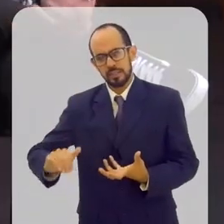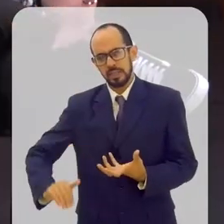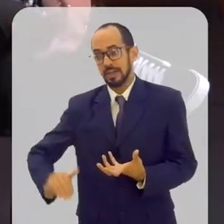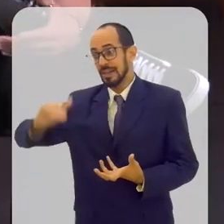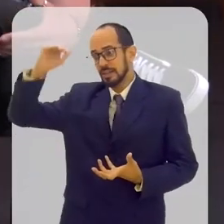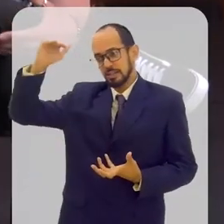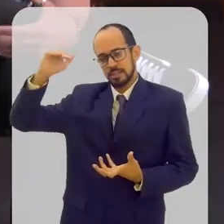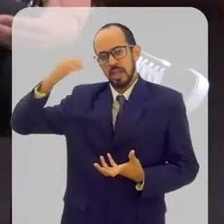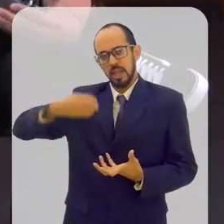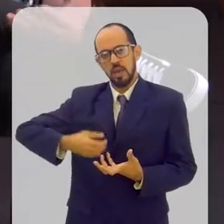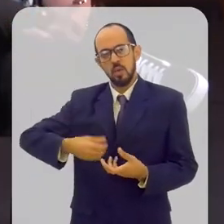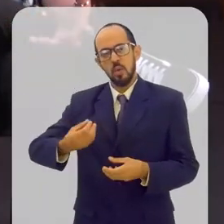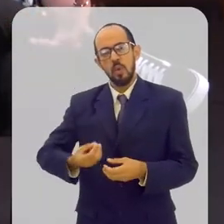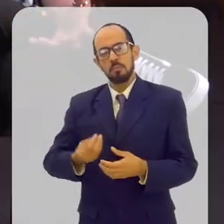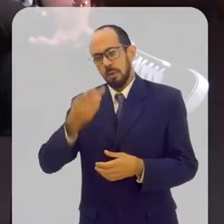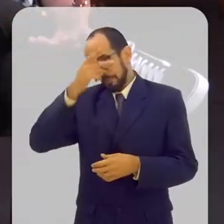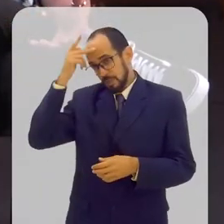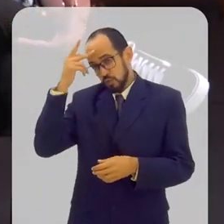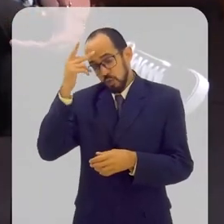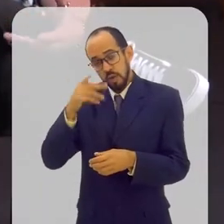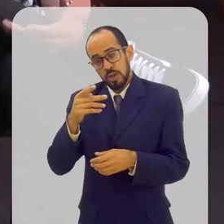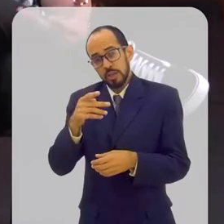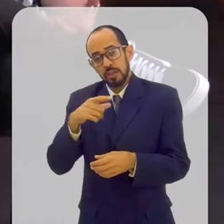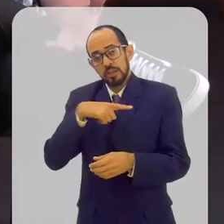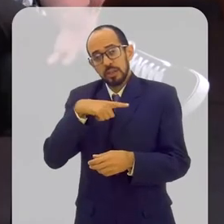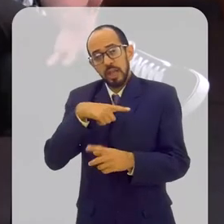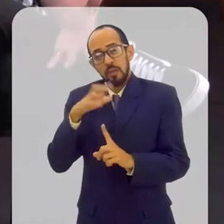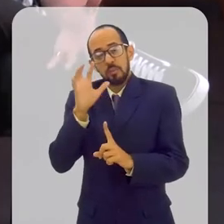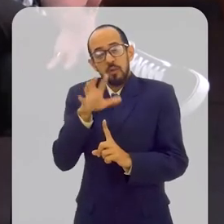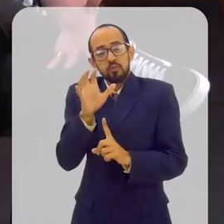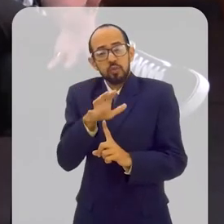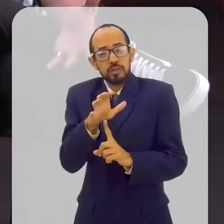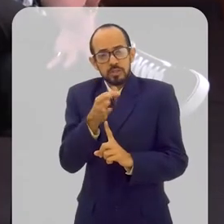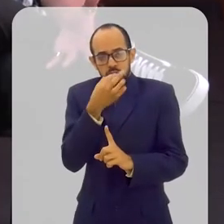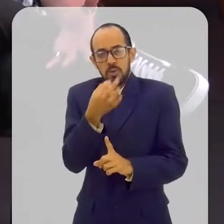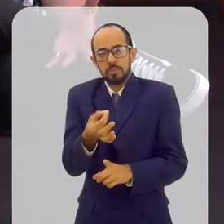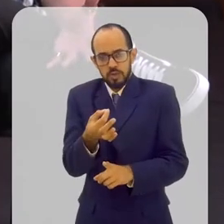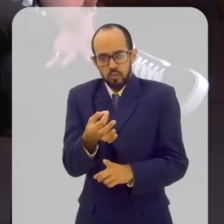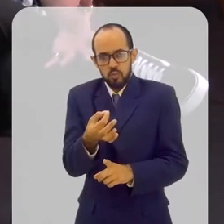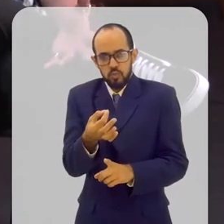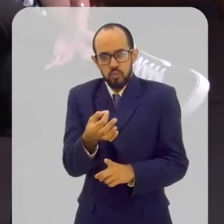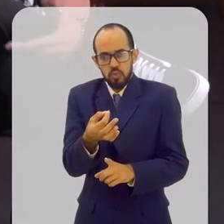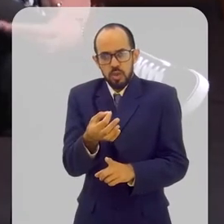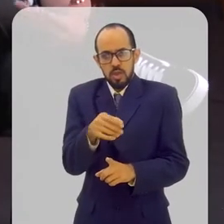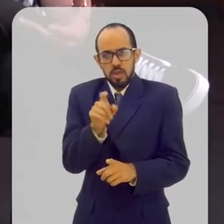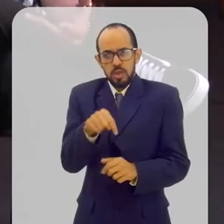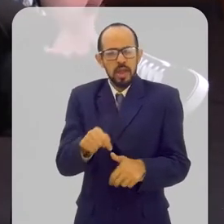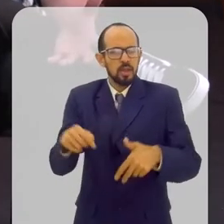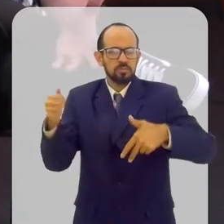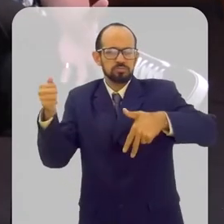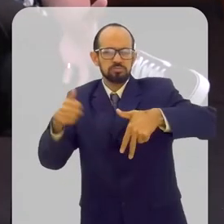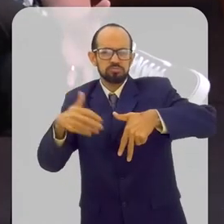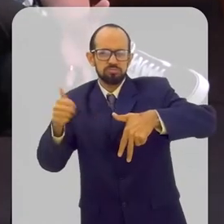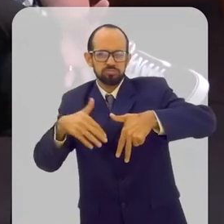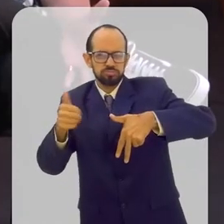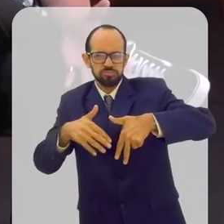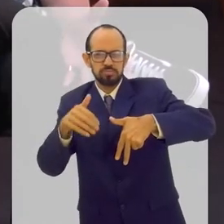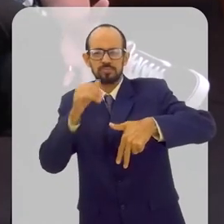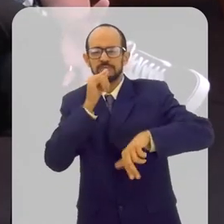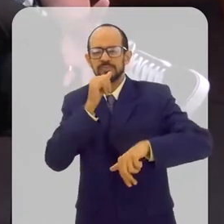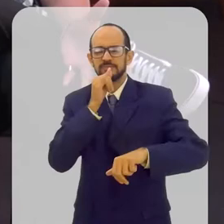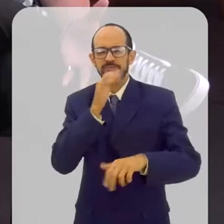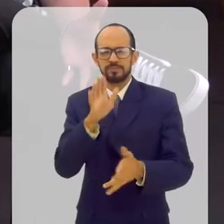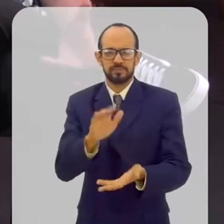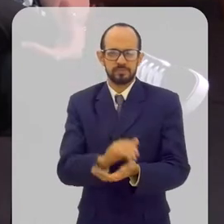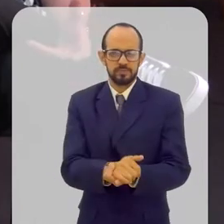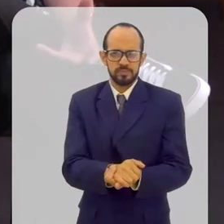né? Hoje a gente está na moda um influencer. Eu acho que o influencer ele pode ser um formador de opinião, sabe? Ter um serviço de utilidade pública, de certa